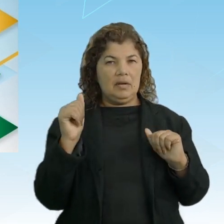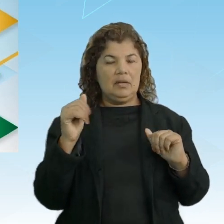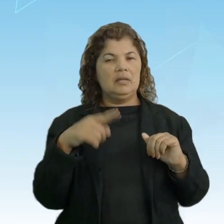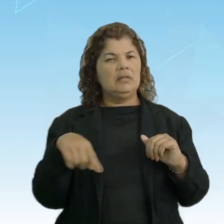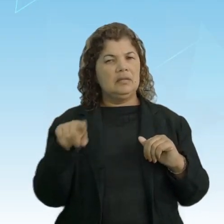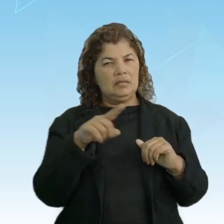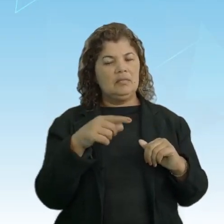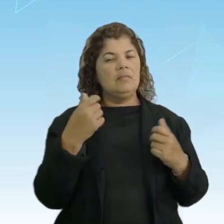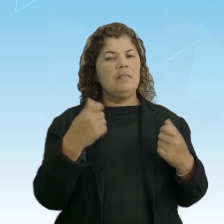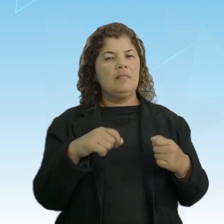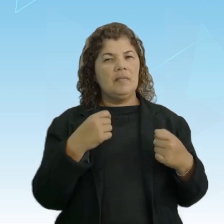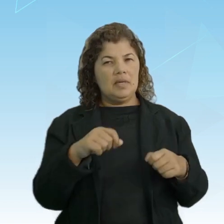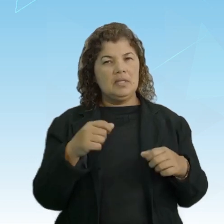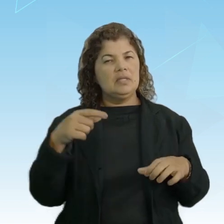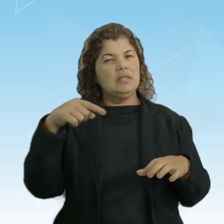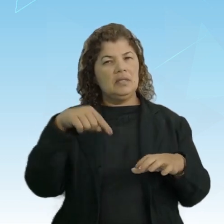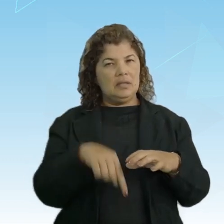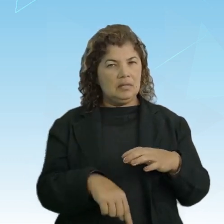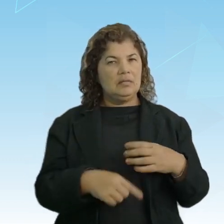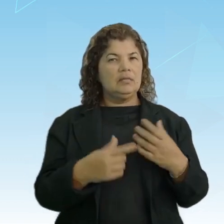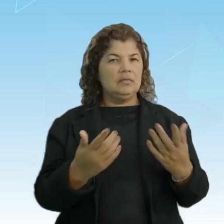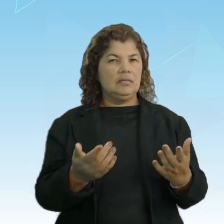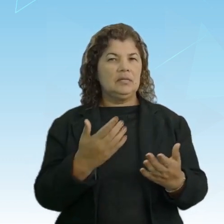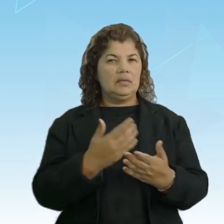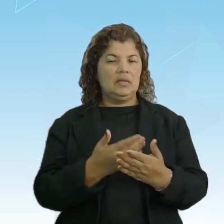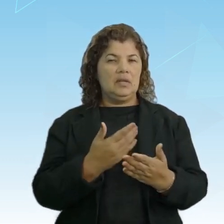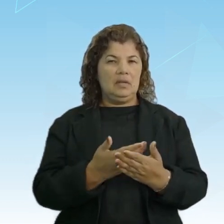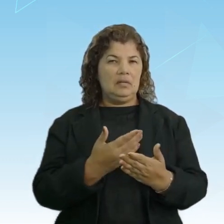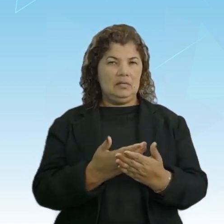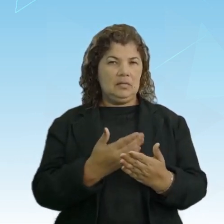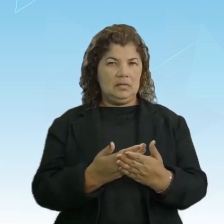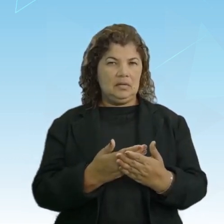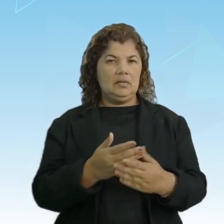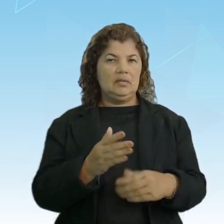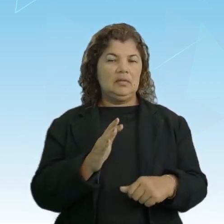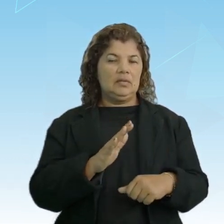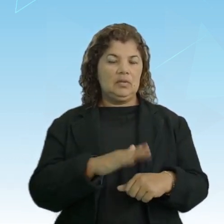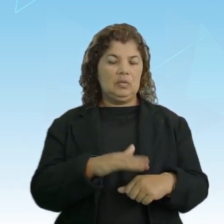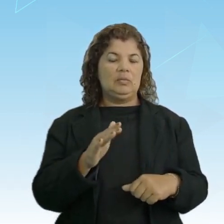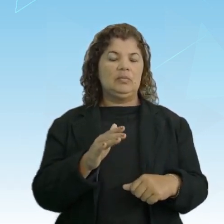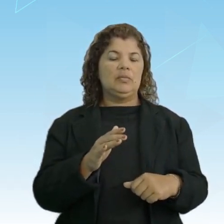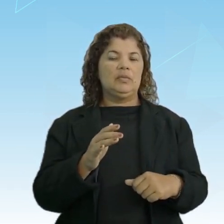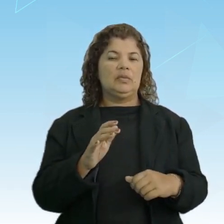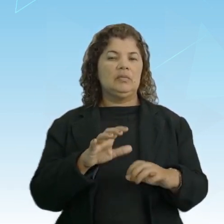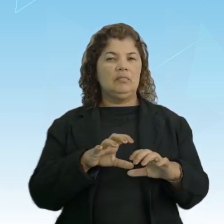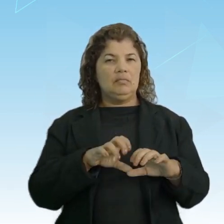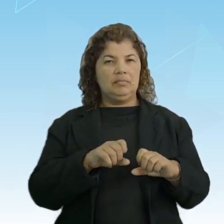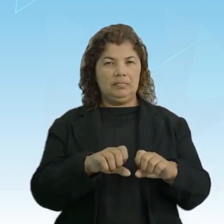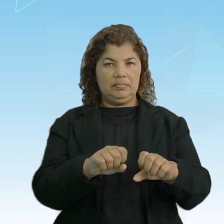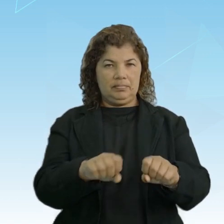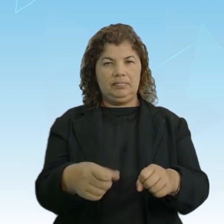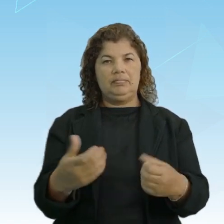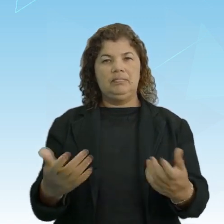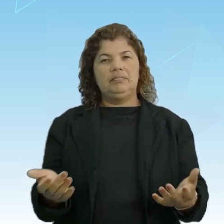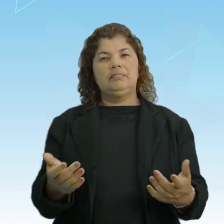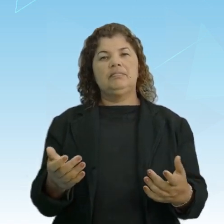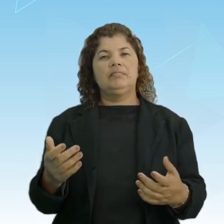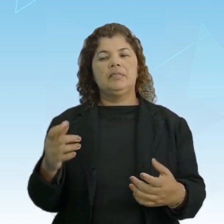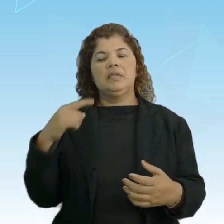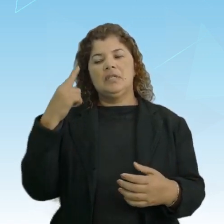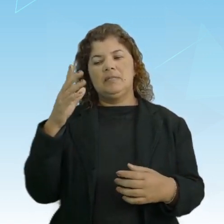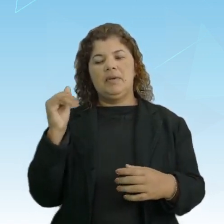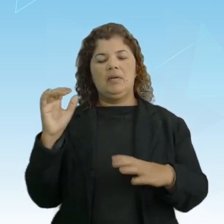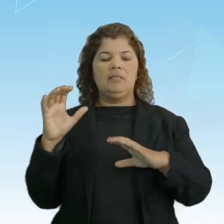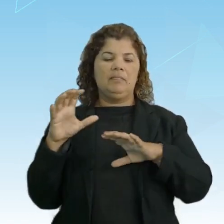se aprofundarem, né? Nessa aula maravilhosa sobre a conquista e a colonização espanhola